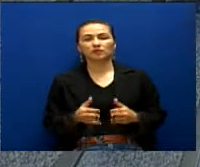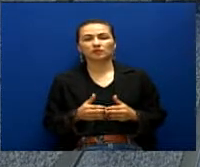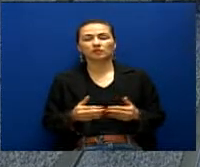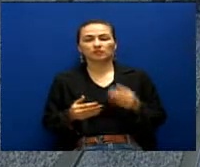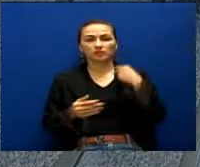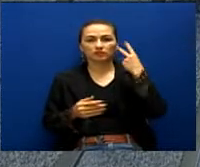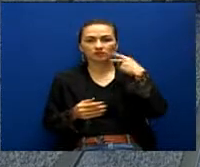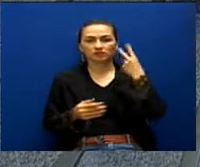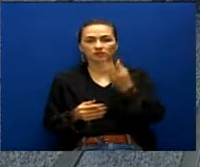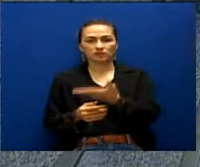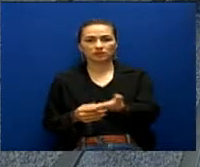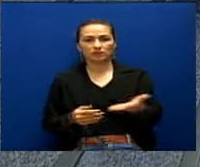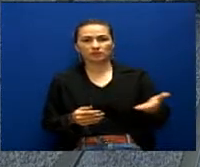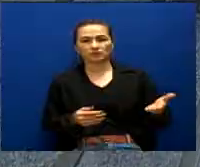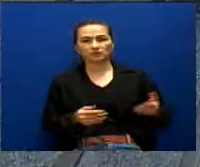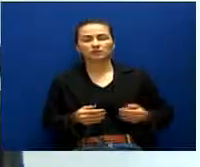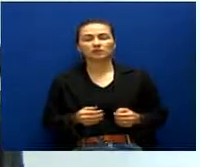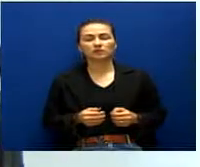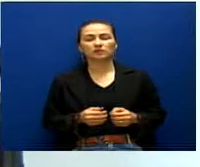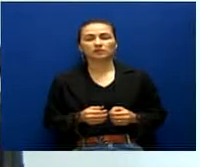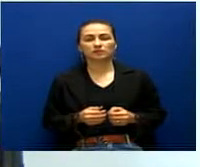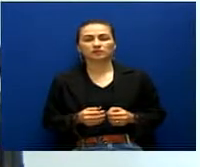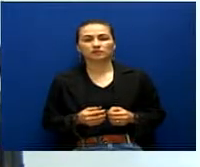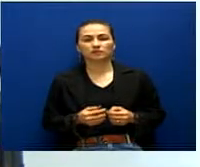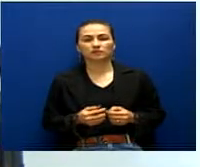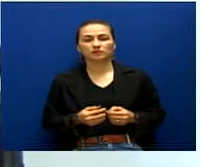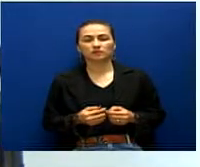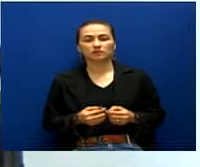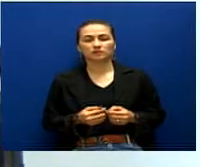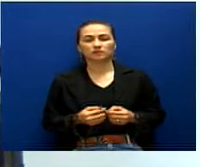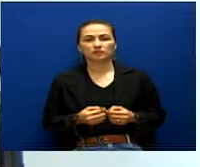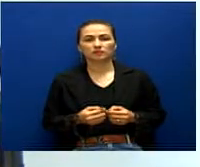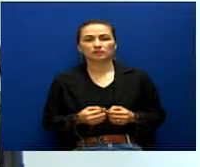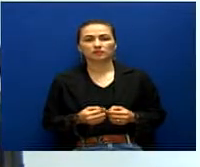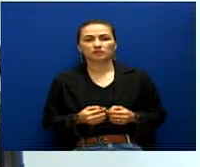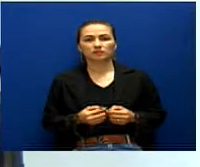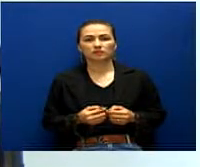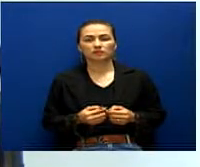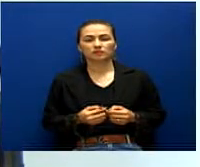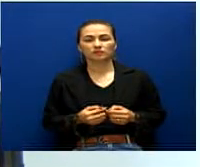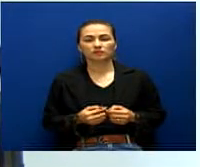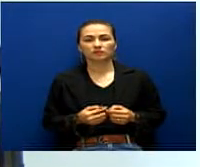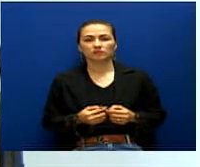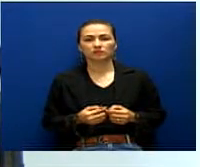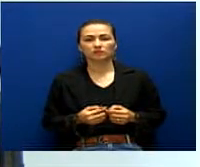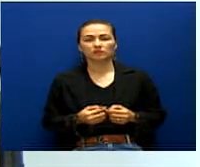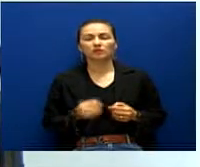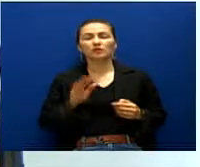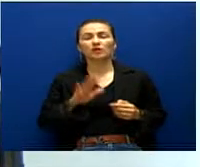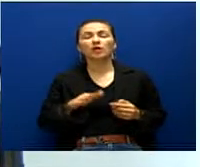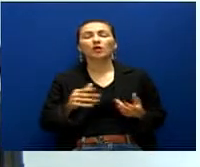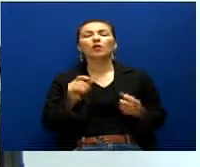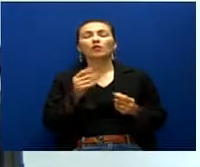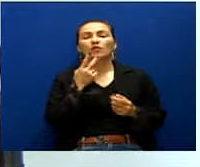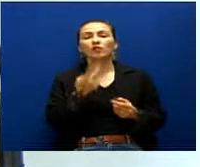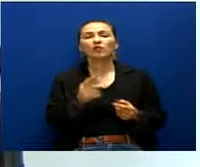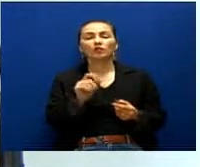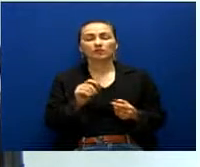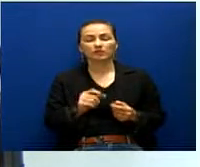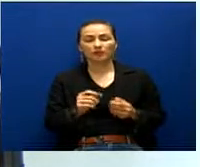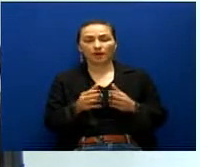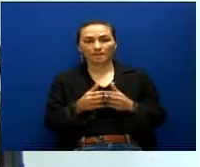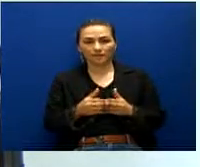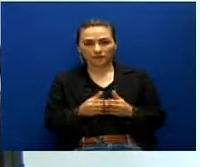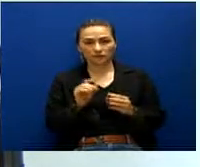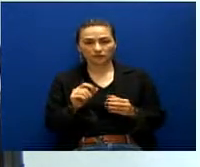vereadores... Não, eu só quero que os vereadores quebrem, se for... Qual que é a defesa? Que possa votar não